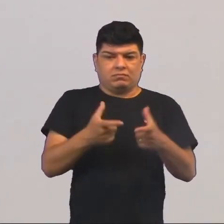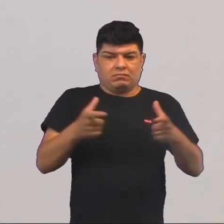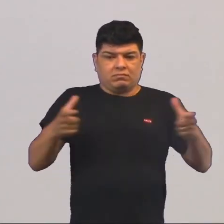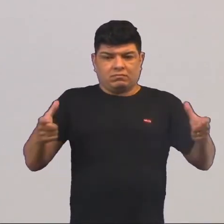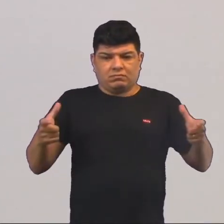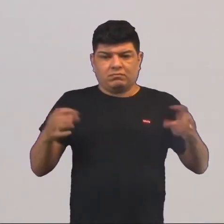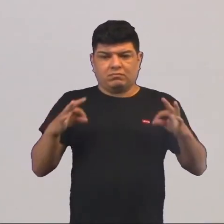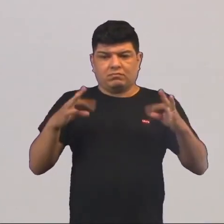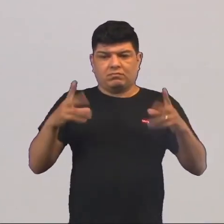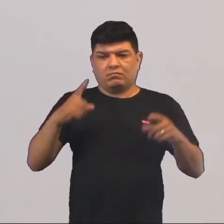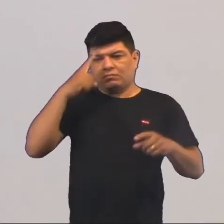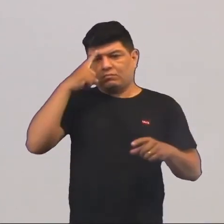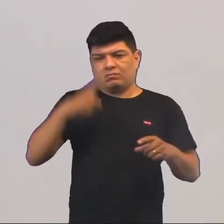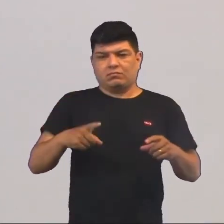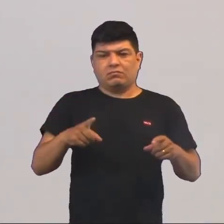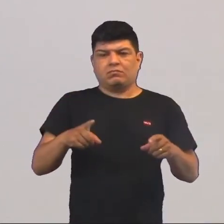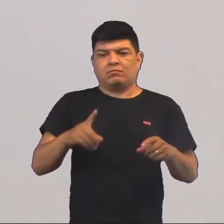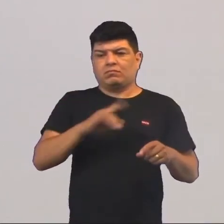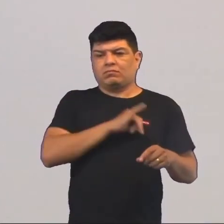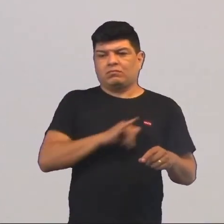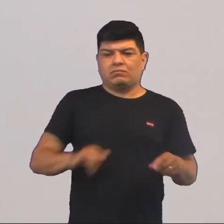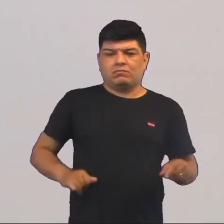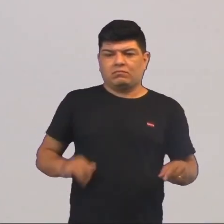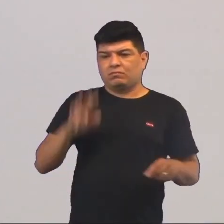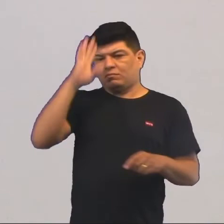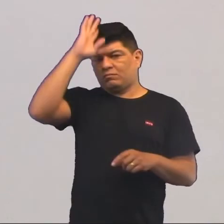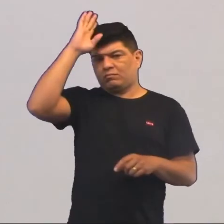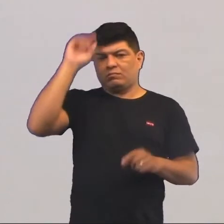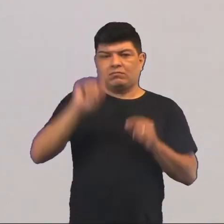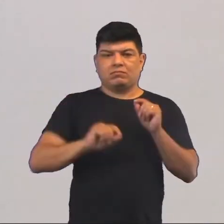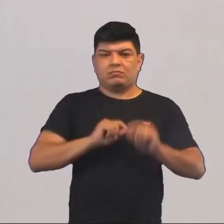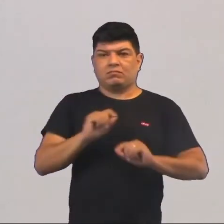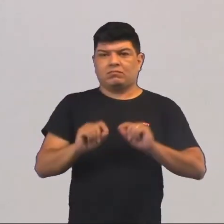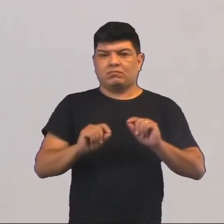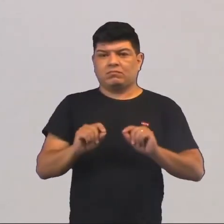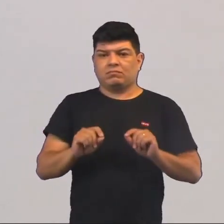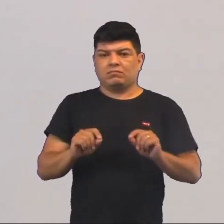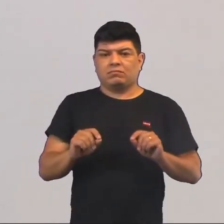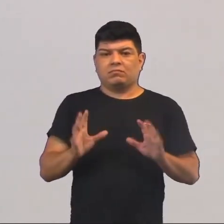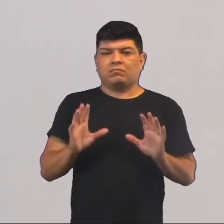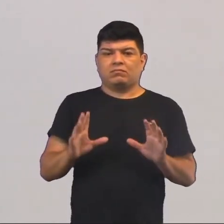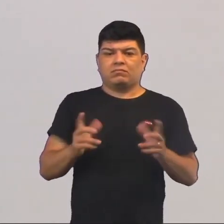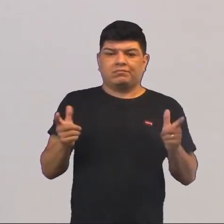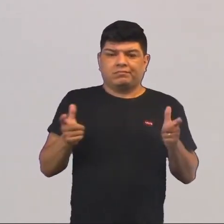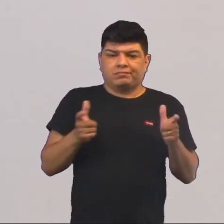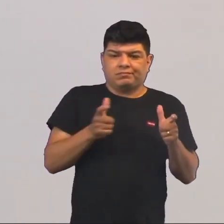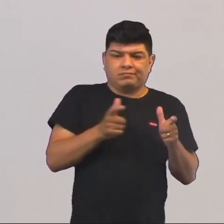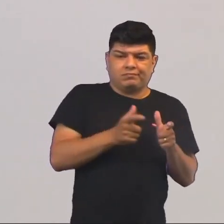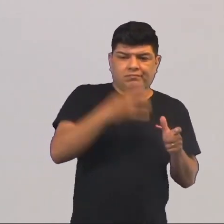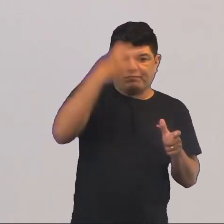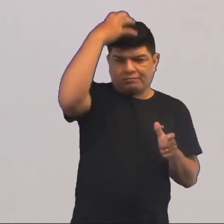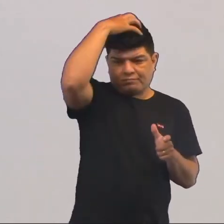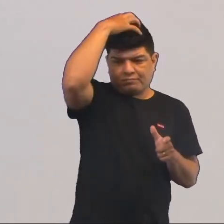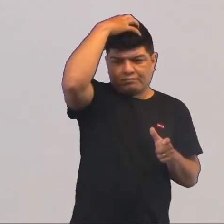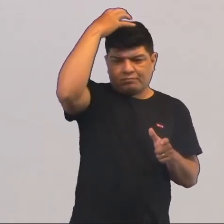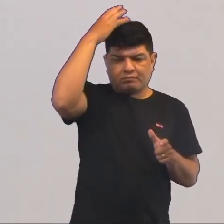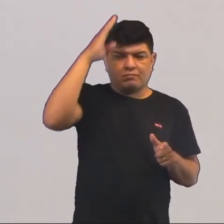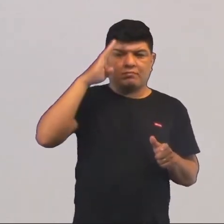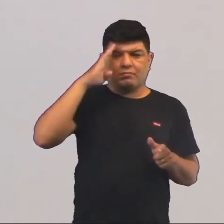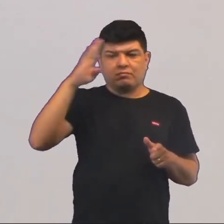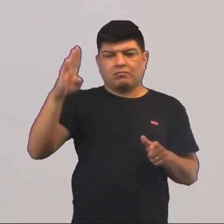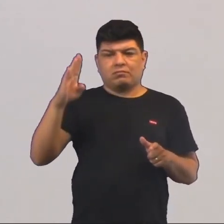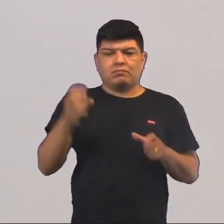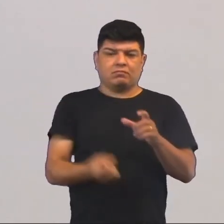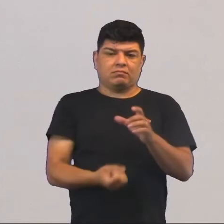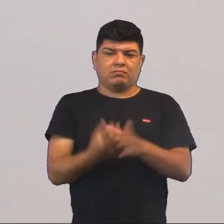enorme toda sob o domínio central do imperador romano passam a ser grandes, né, pequenos reinos, né, principalmente